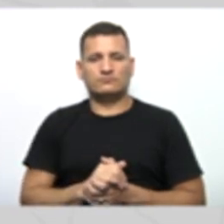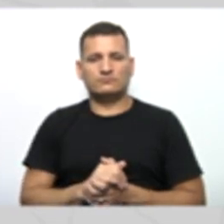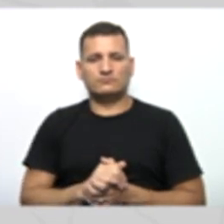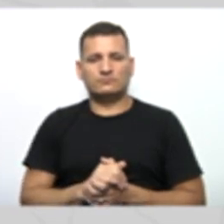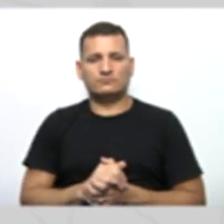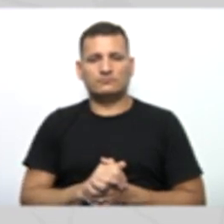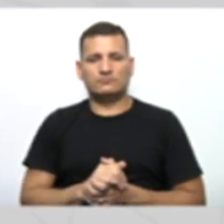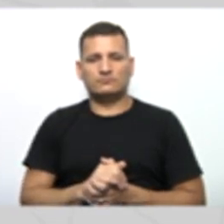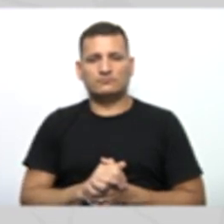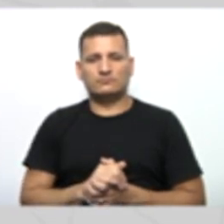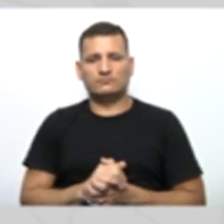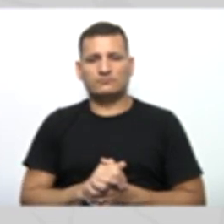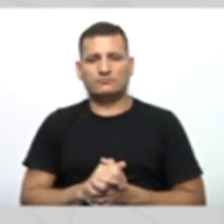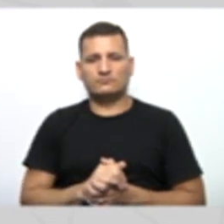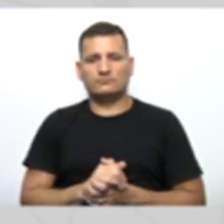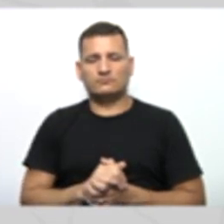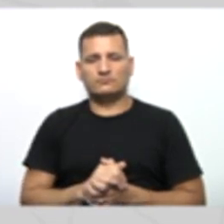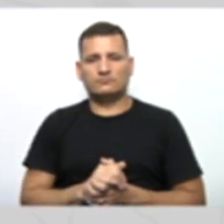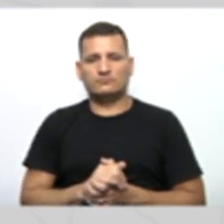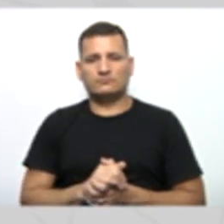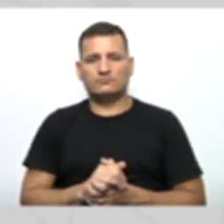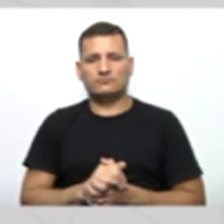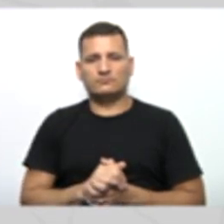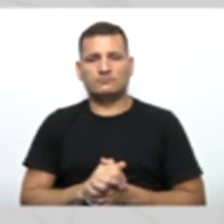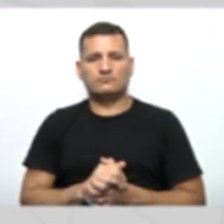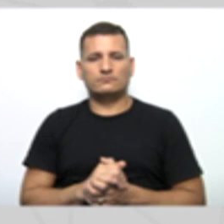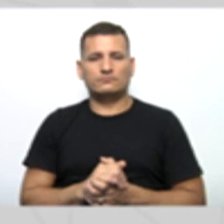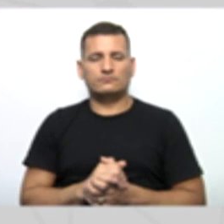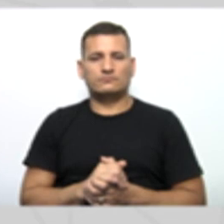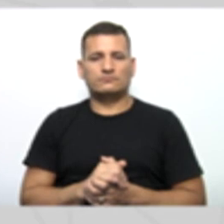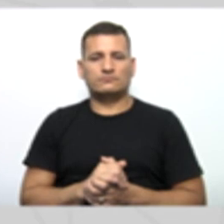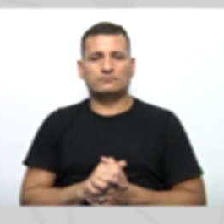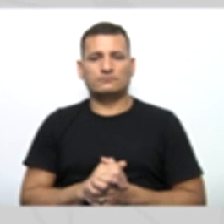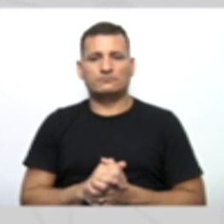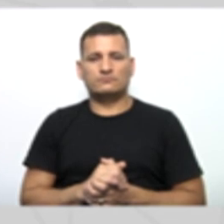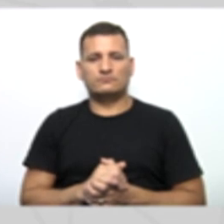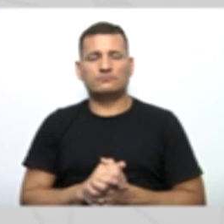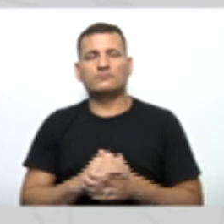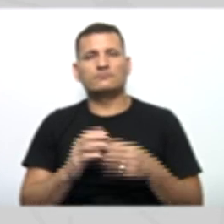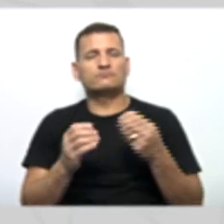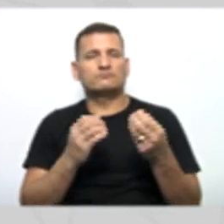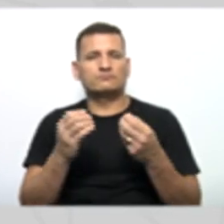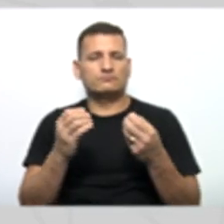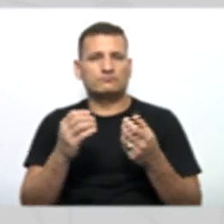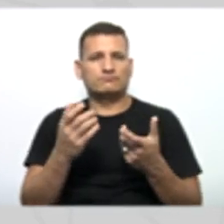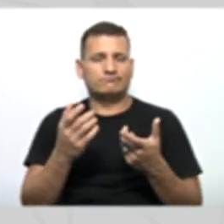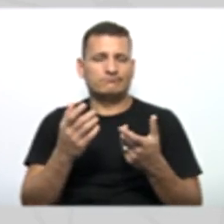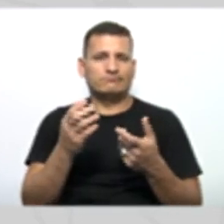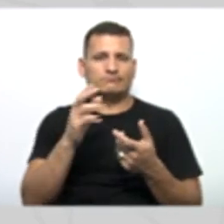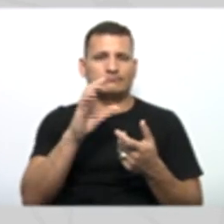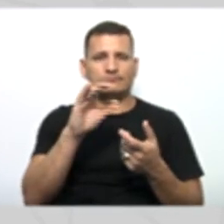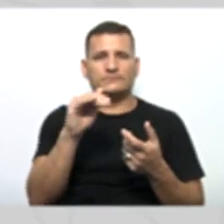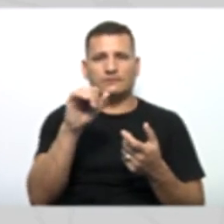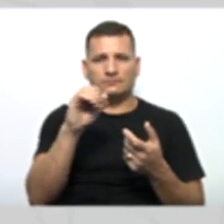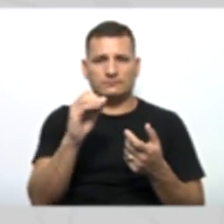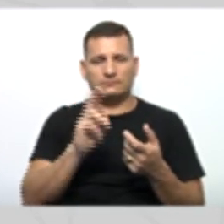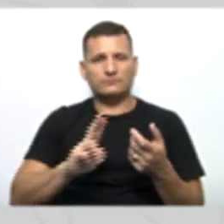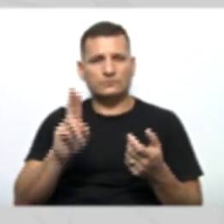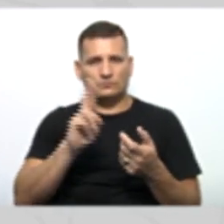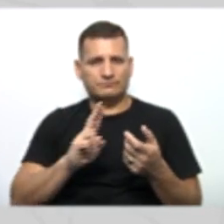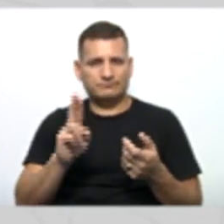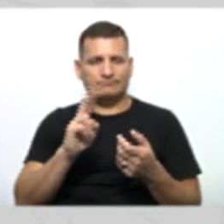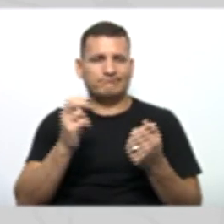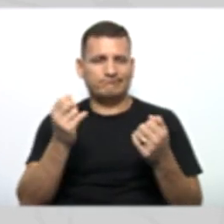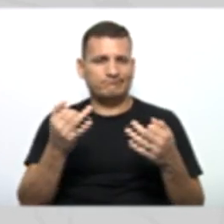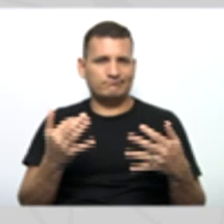Ó? Os diagramas, não tem como a gente deixar de falar do caso de uso. Por quê?